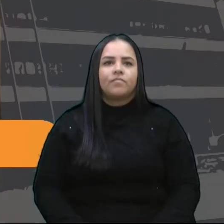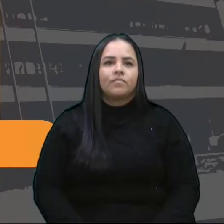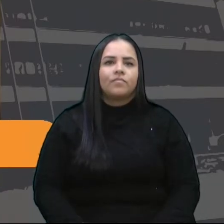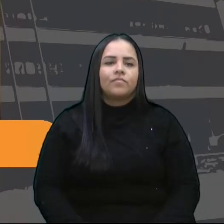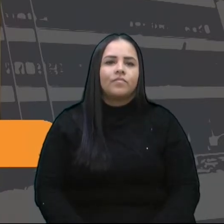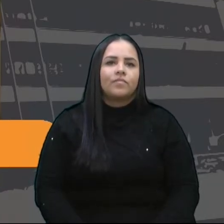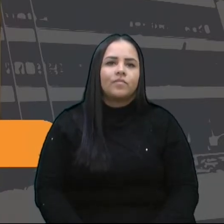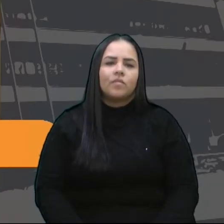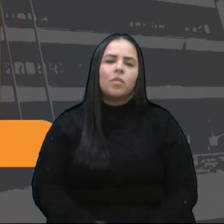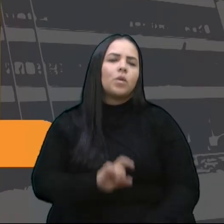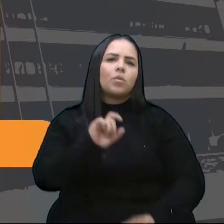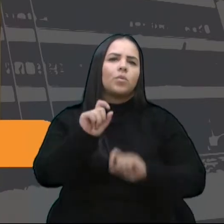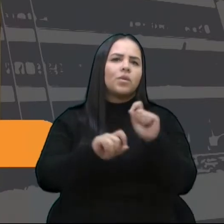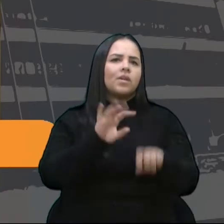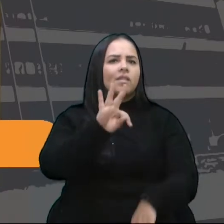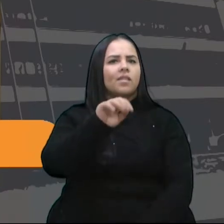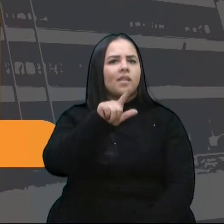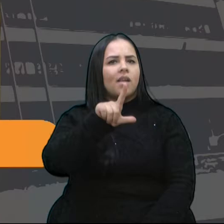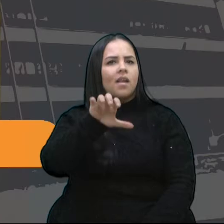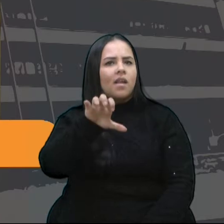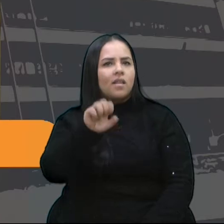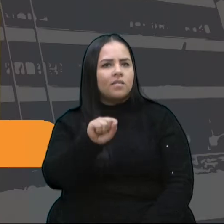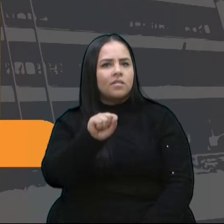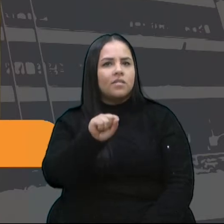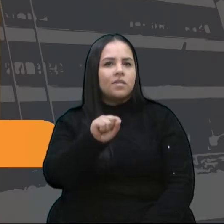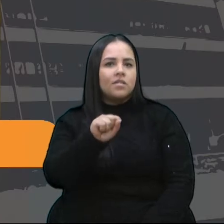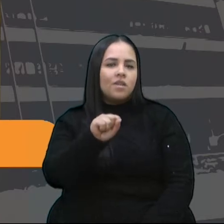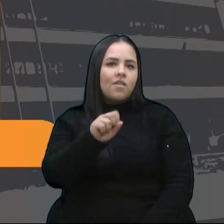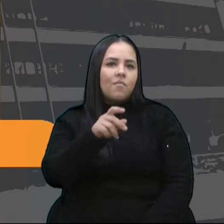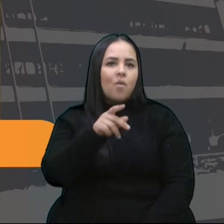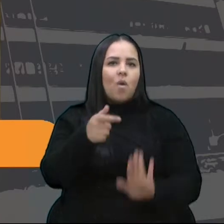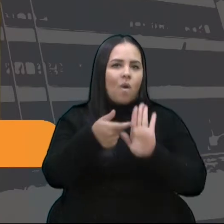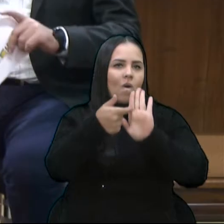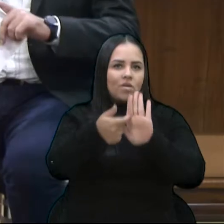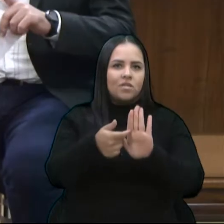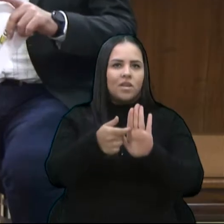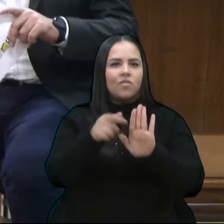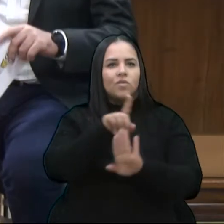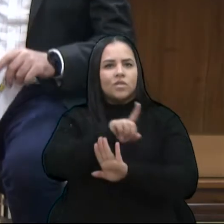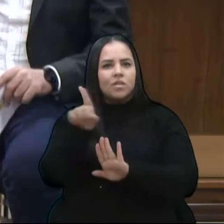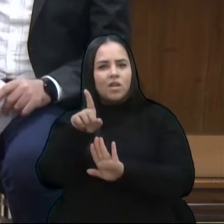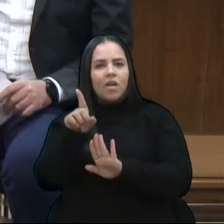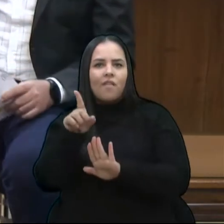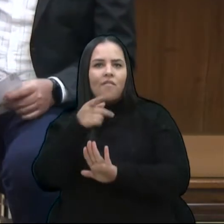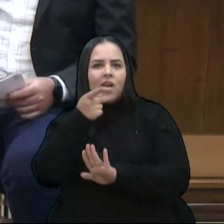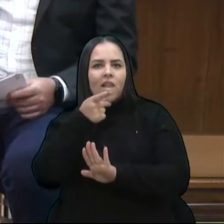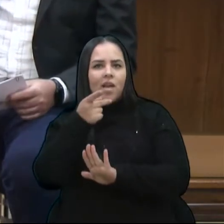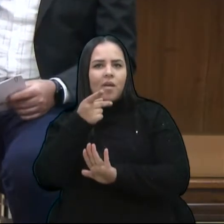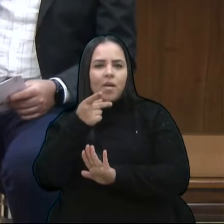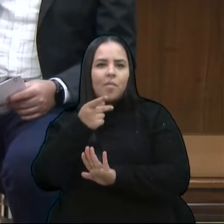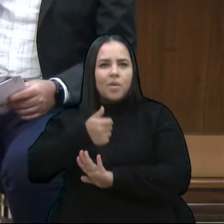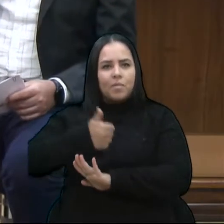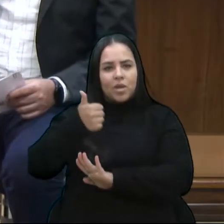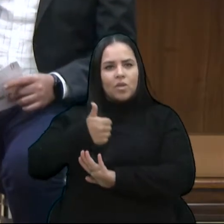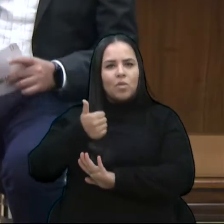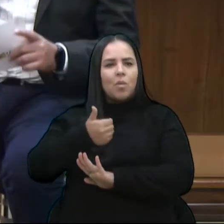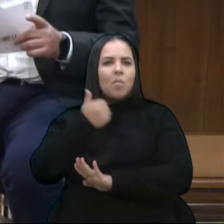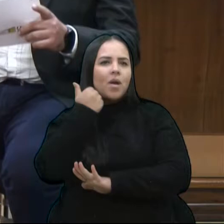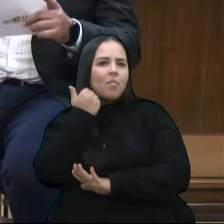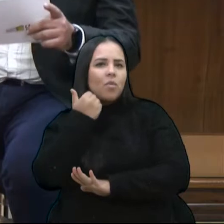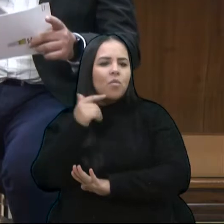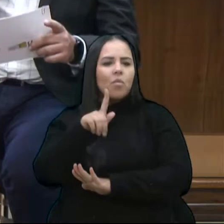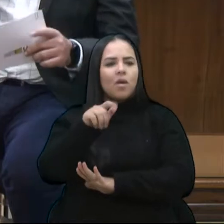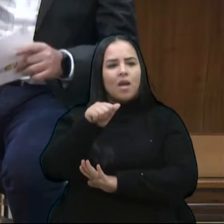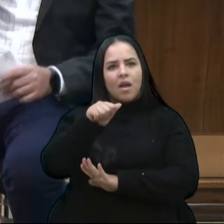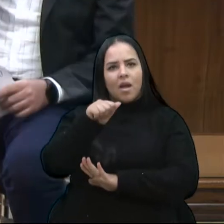Thales traz e a Alessandra já faz uma primeira manifestação, no bate-papo com o Gabeira na segunda-feira, nós